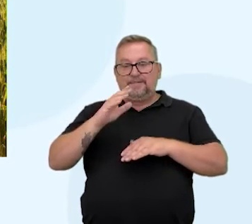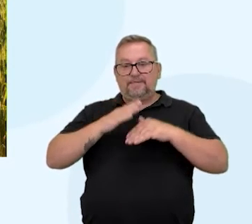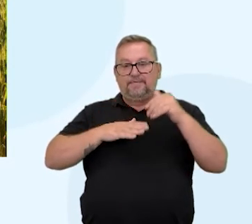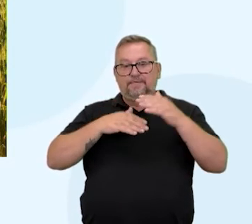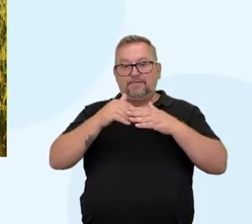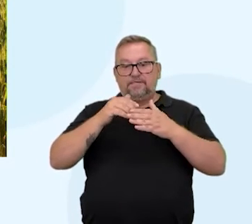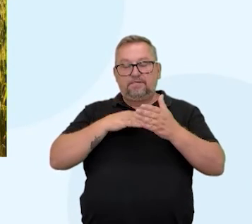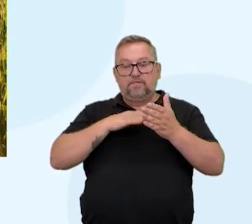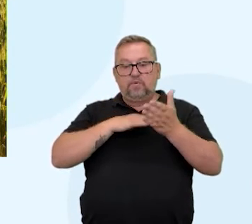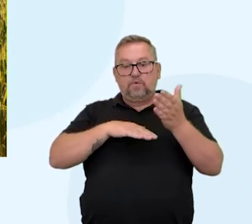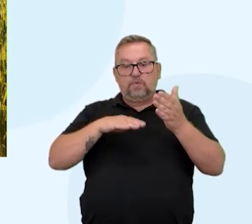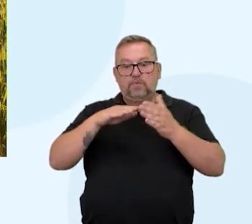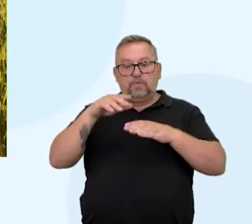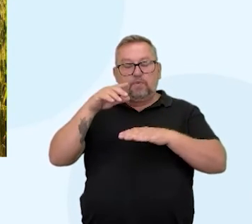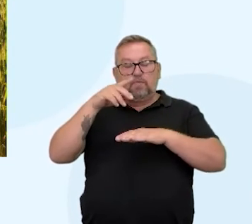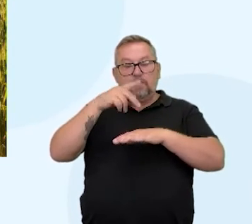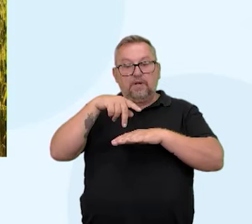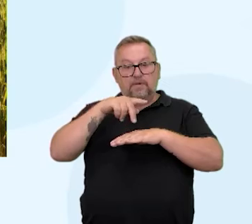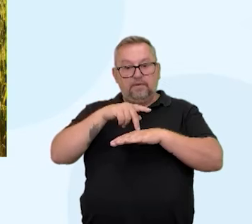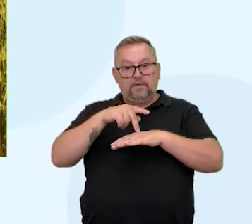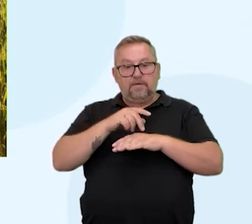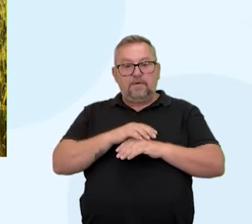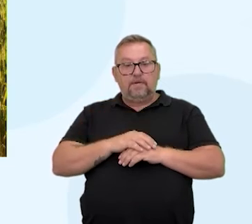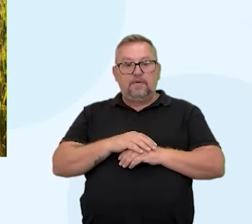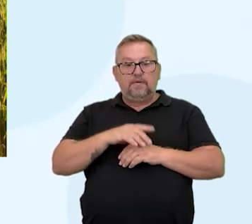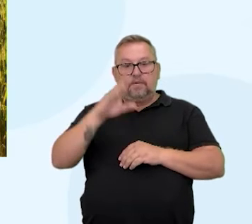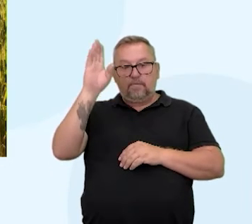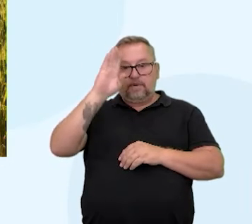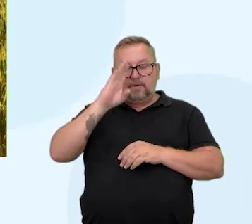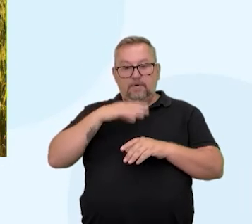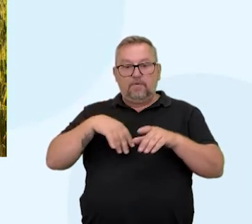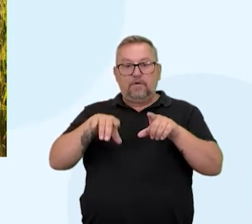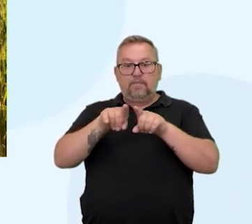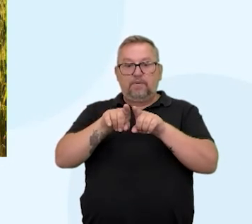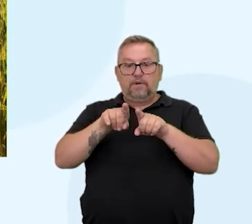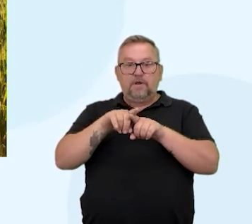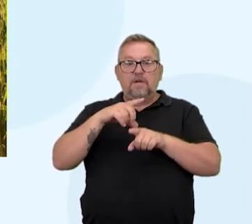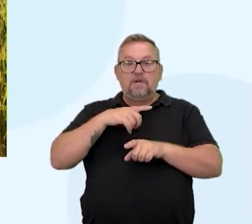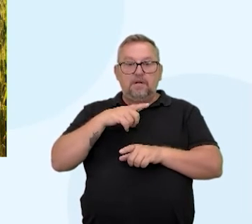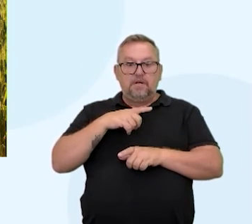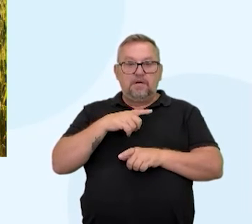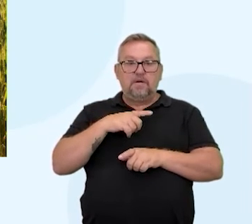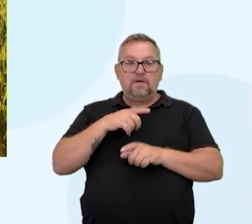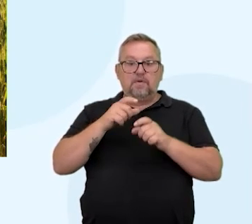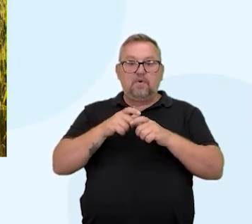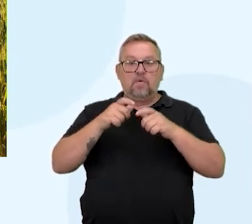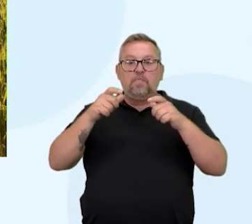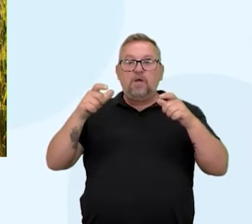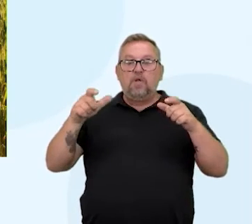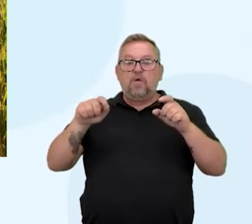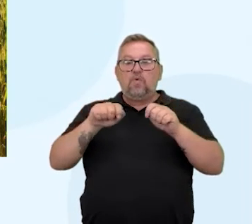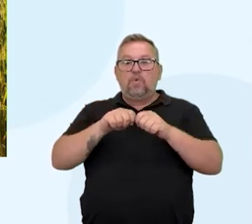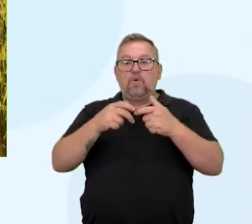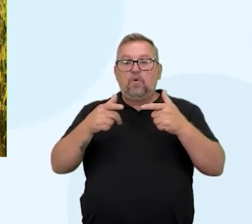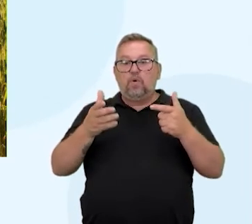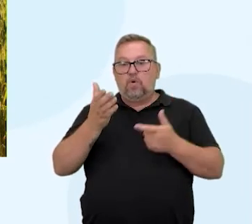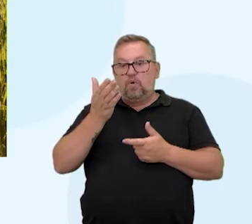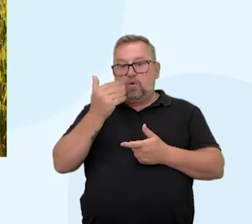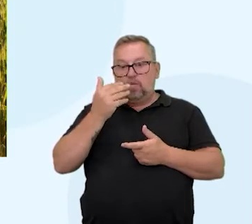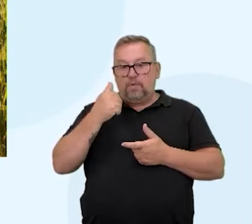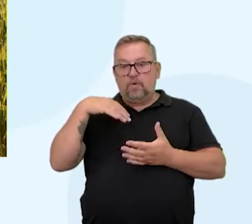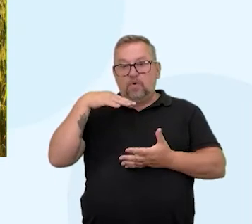os continentes, né, temos também no Brasil, né, o Brasil é um dos maiores produtores de alimentos do